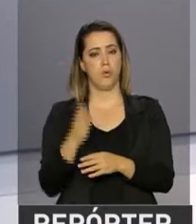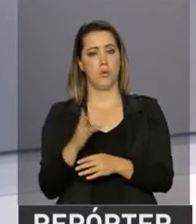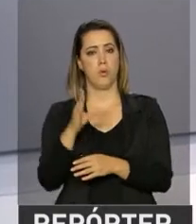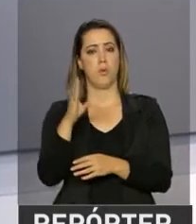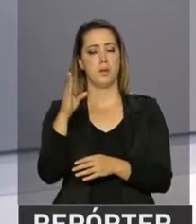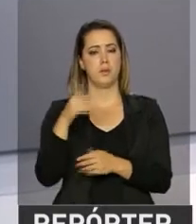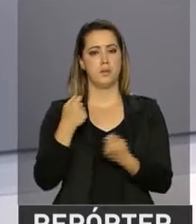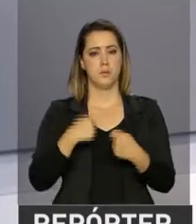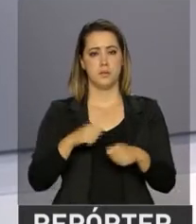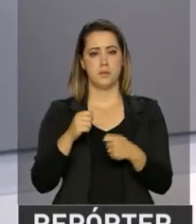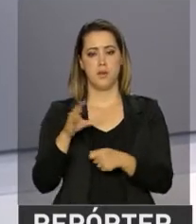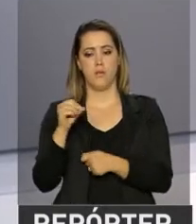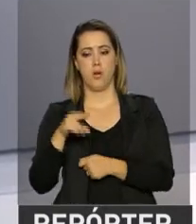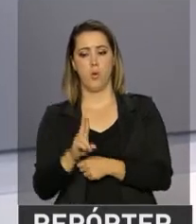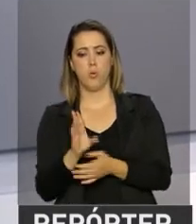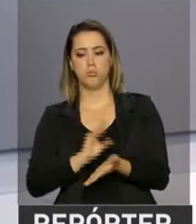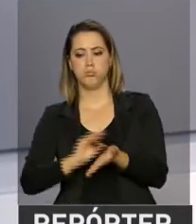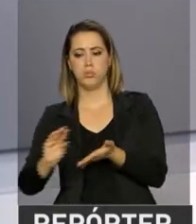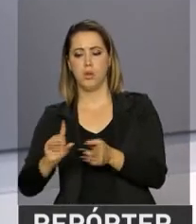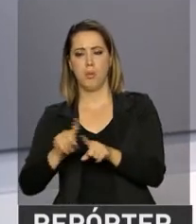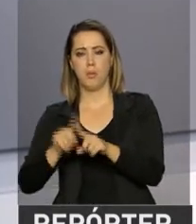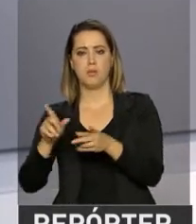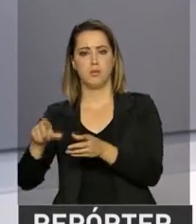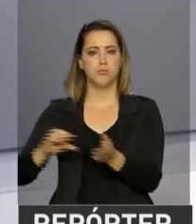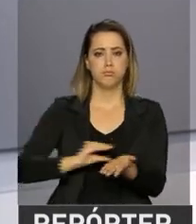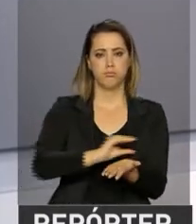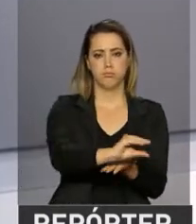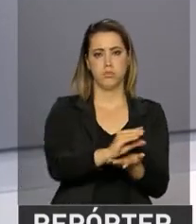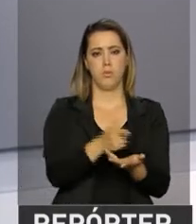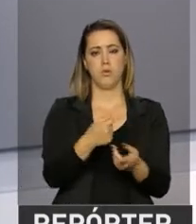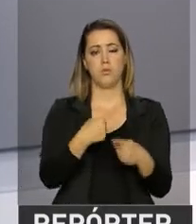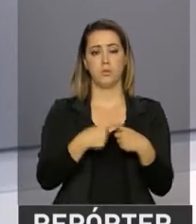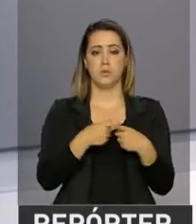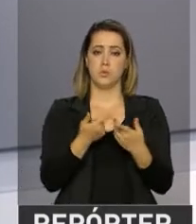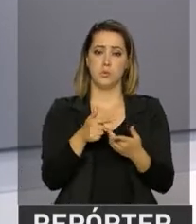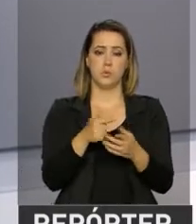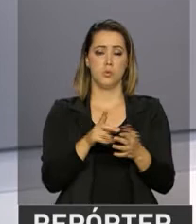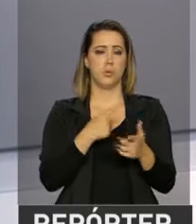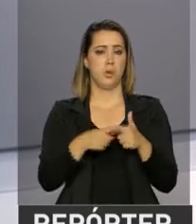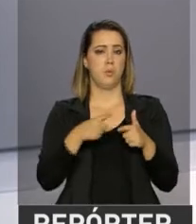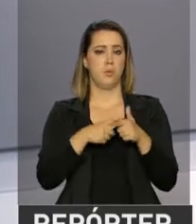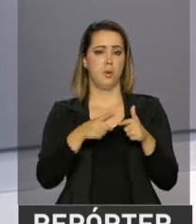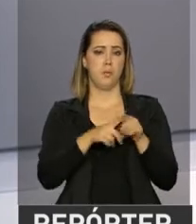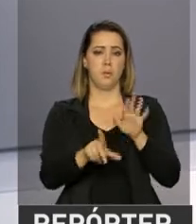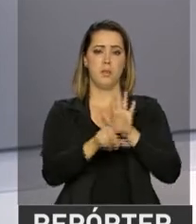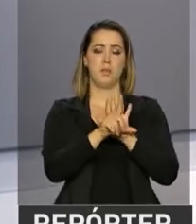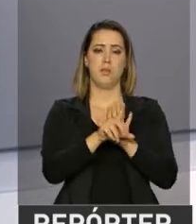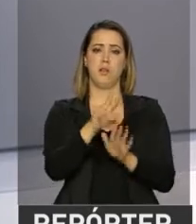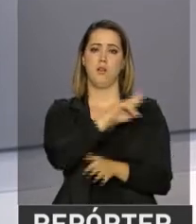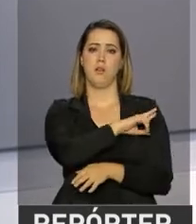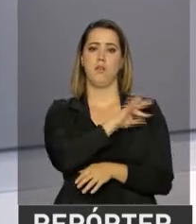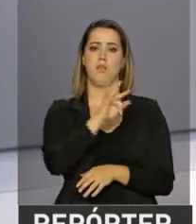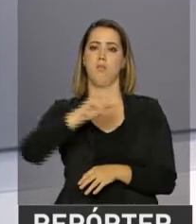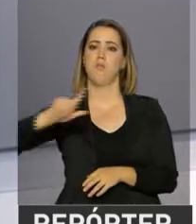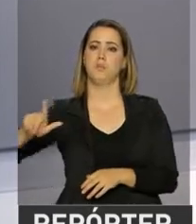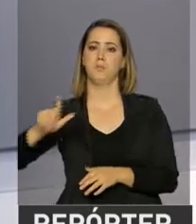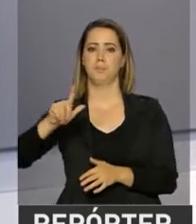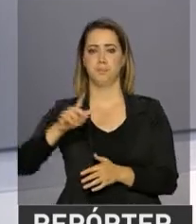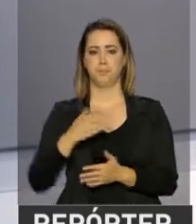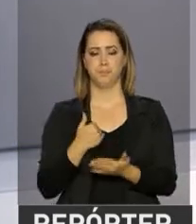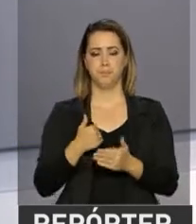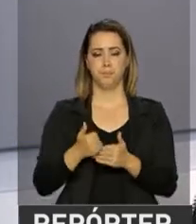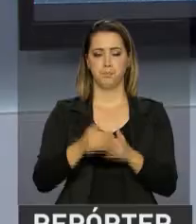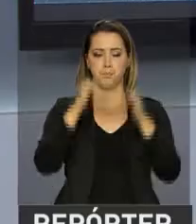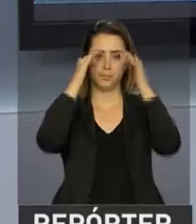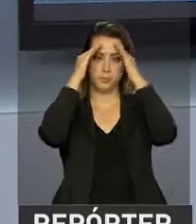hora desse modo não haverá criação de uma despesa sem previsão de receita ea lei de responsabilidade fiscal segue sendo cumprida pelo